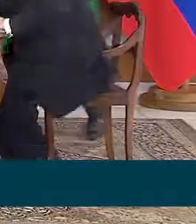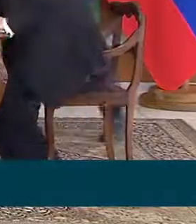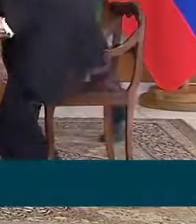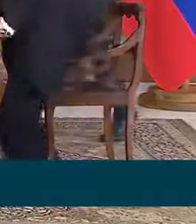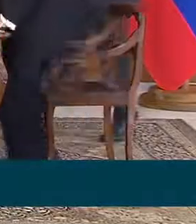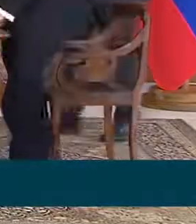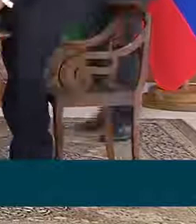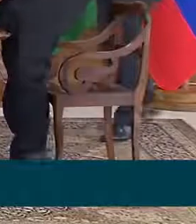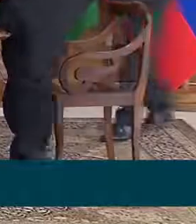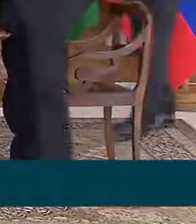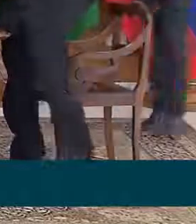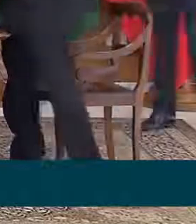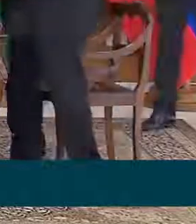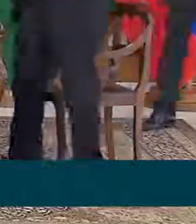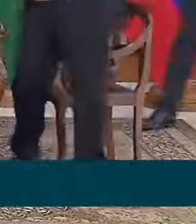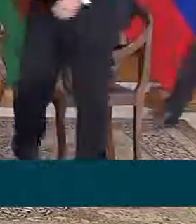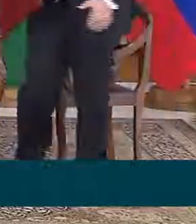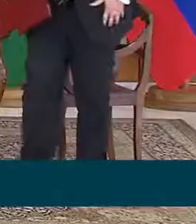E aí